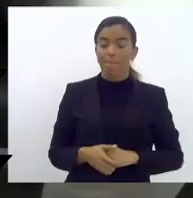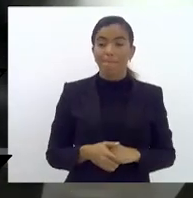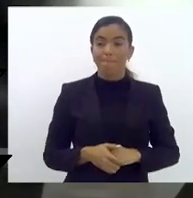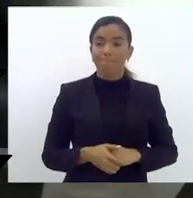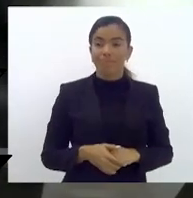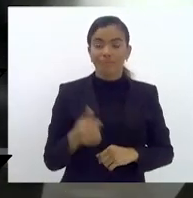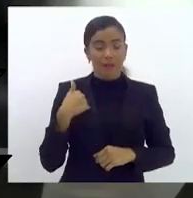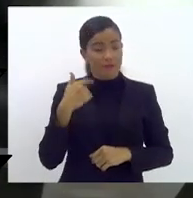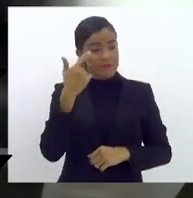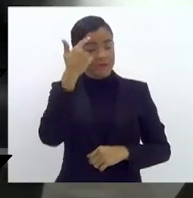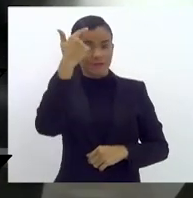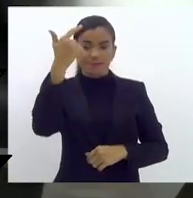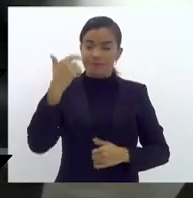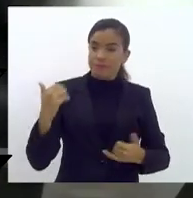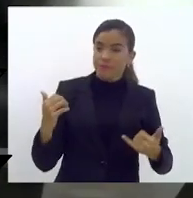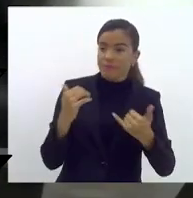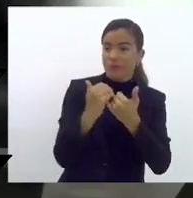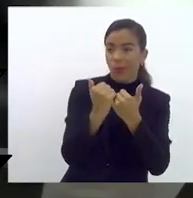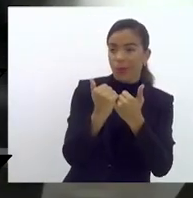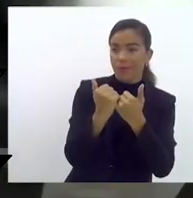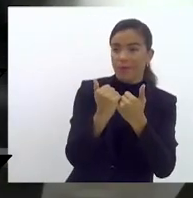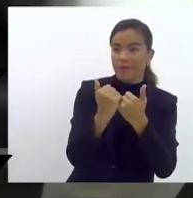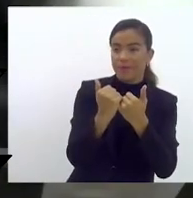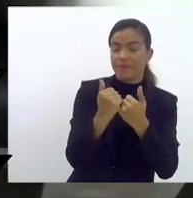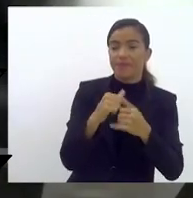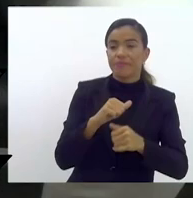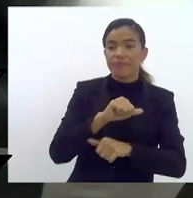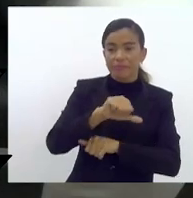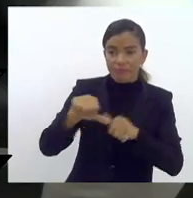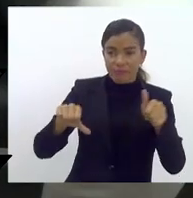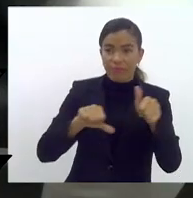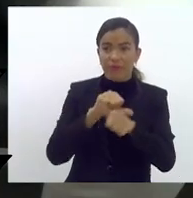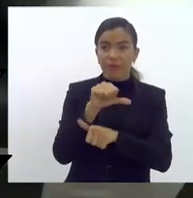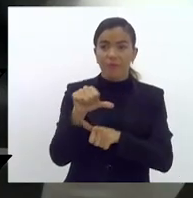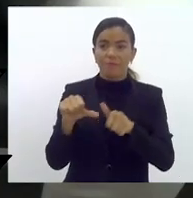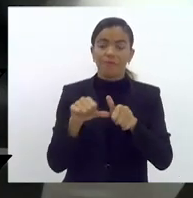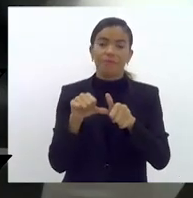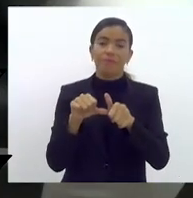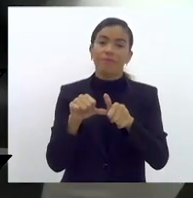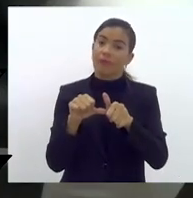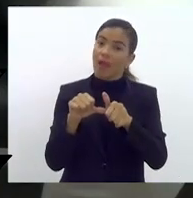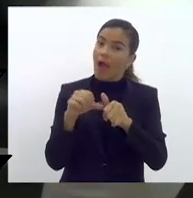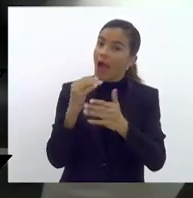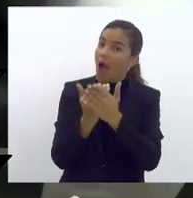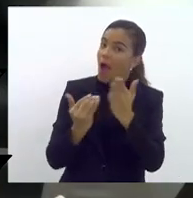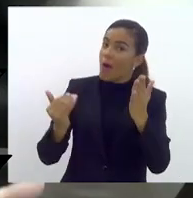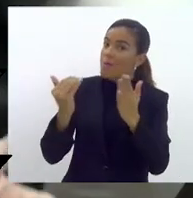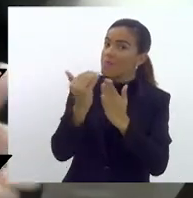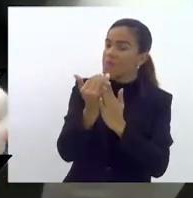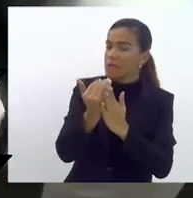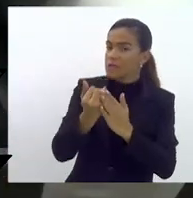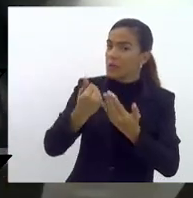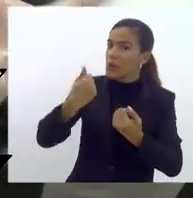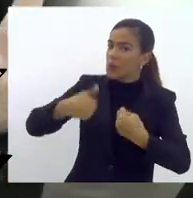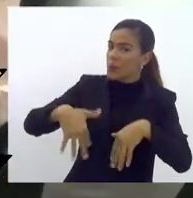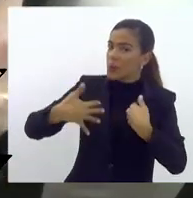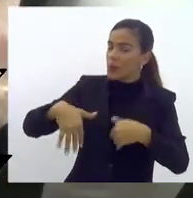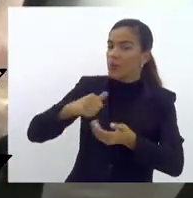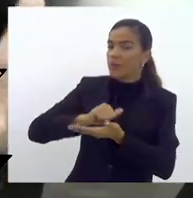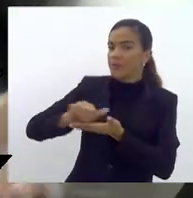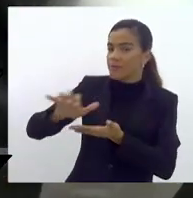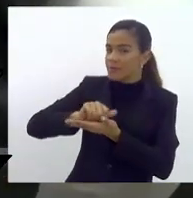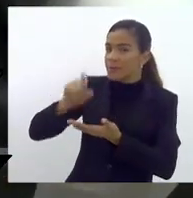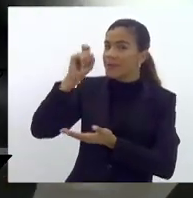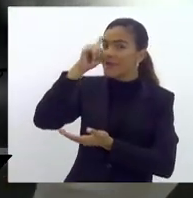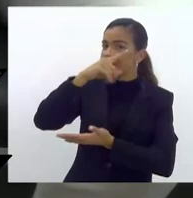quando você tomba você exponencia esses custos e a dificuldade de